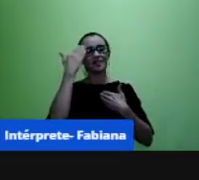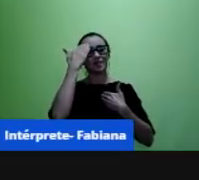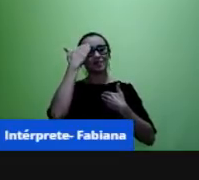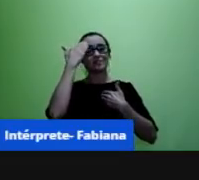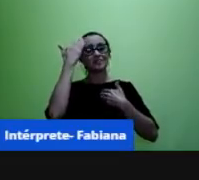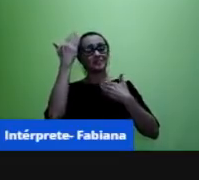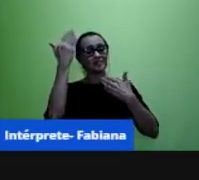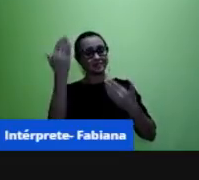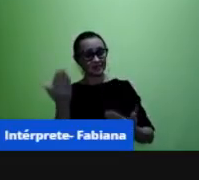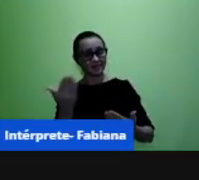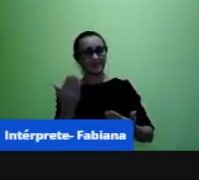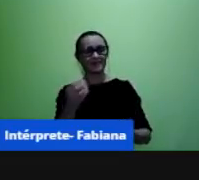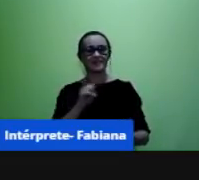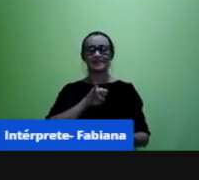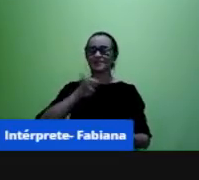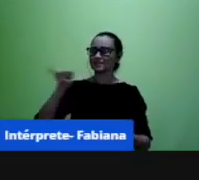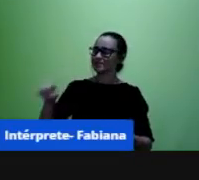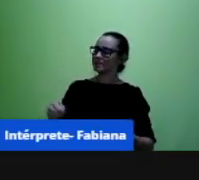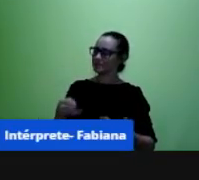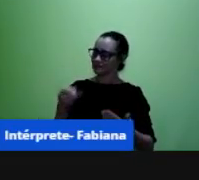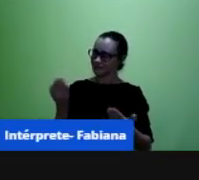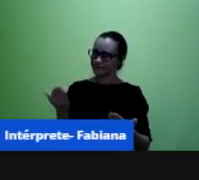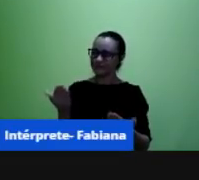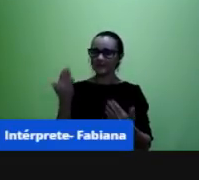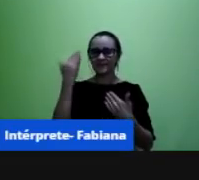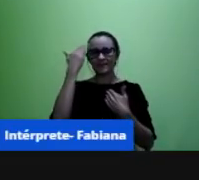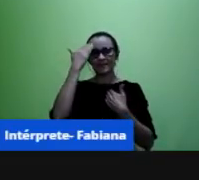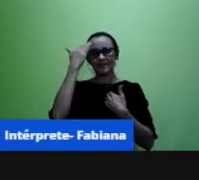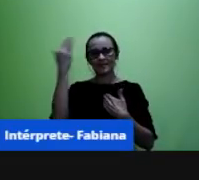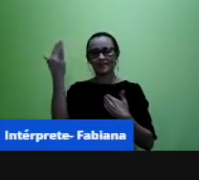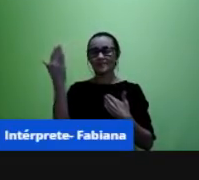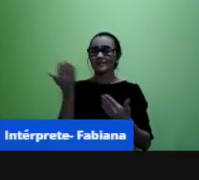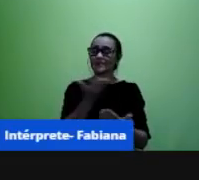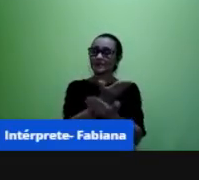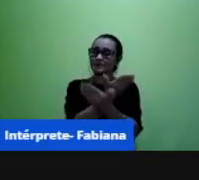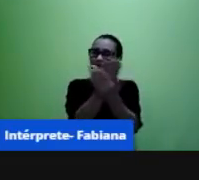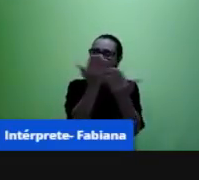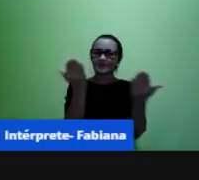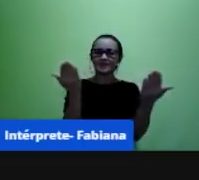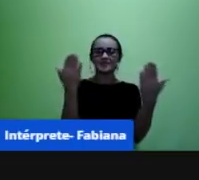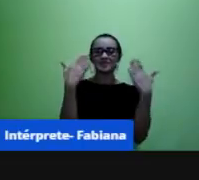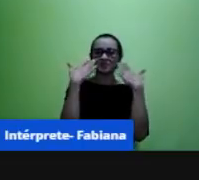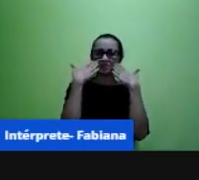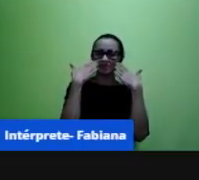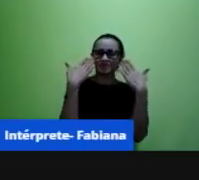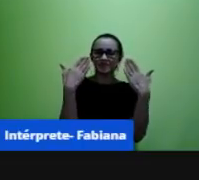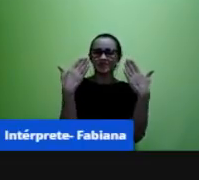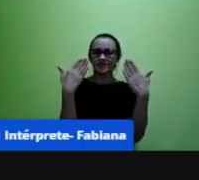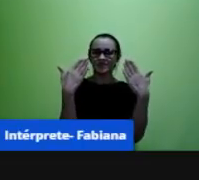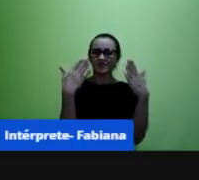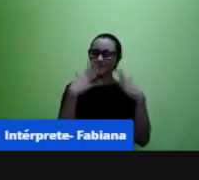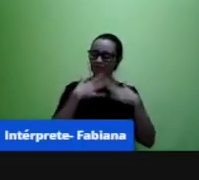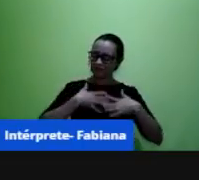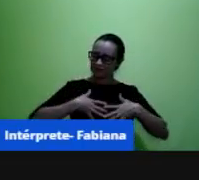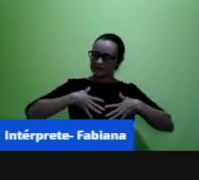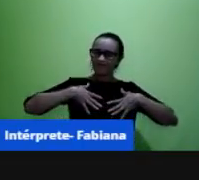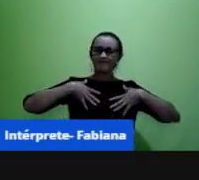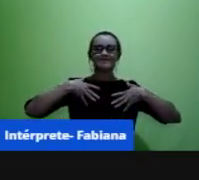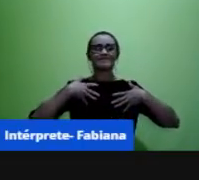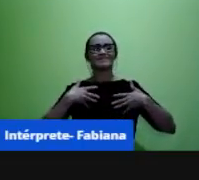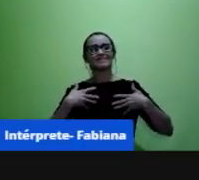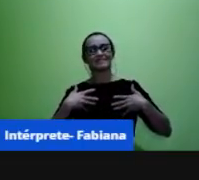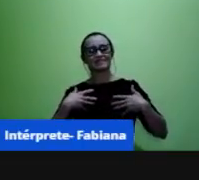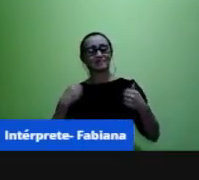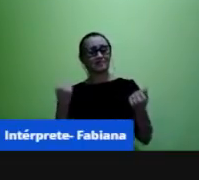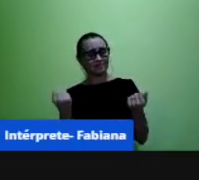Ribeiro, pela oportunidade. Eu gostaria de agradecer aos telespectadores que estão nos assistindo. É uma honra participar do Sanatório